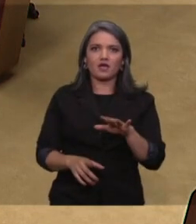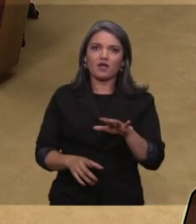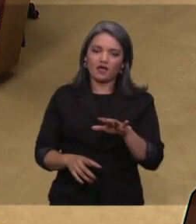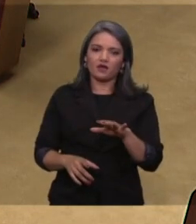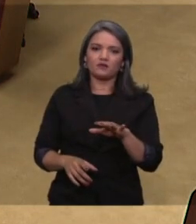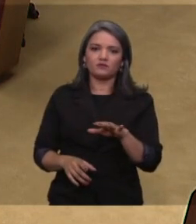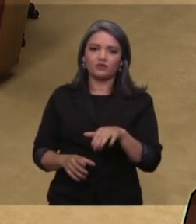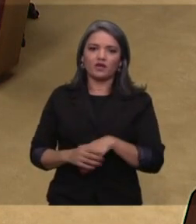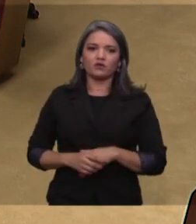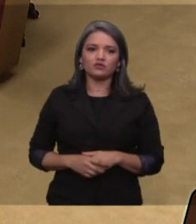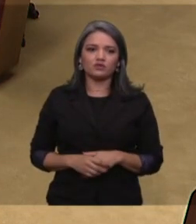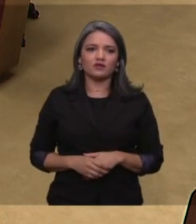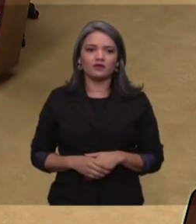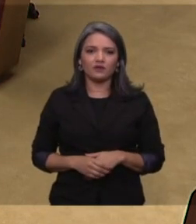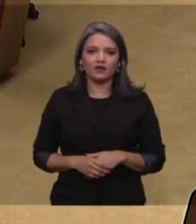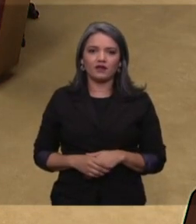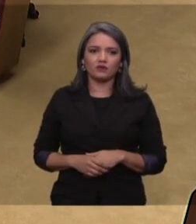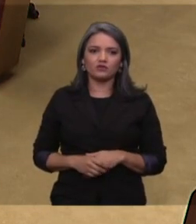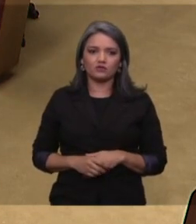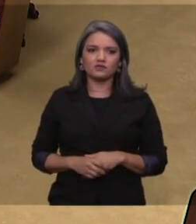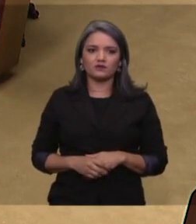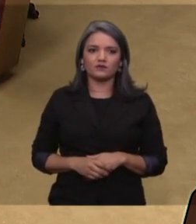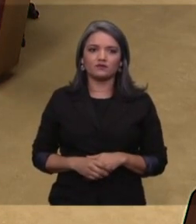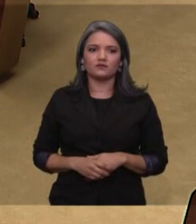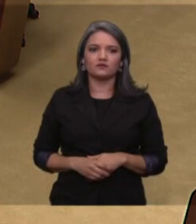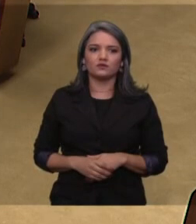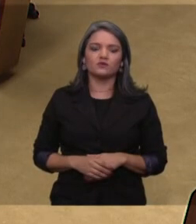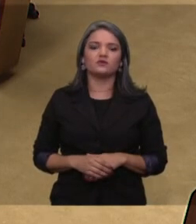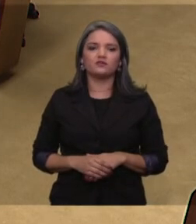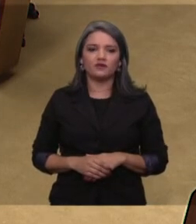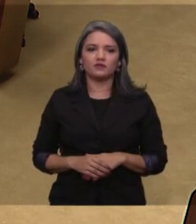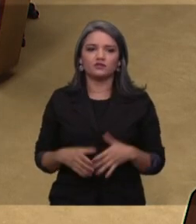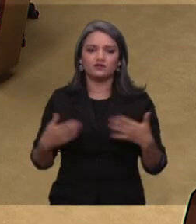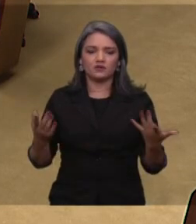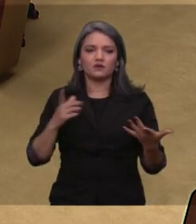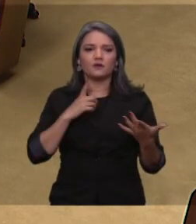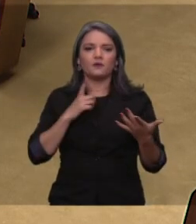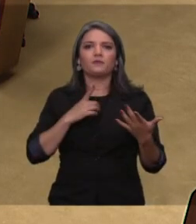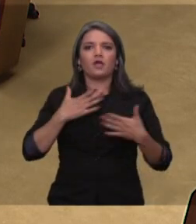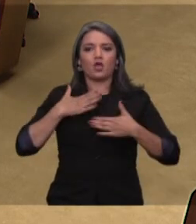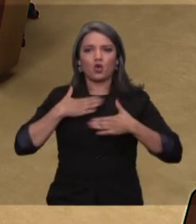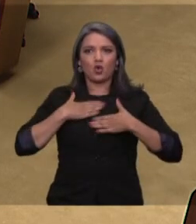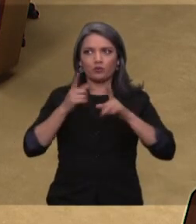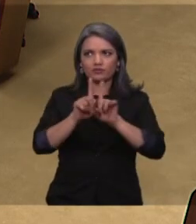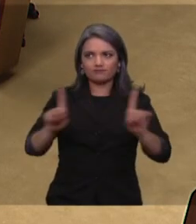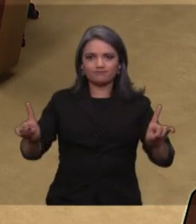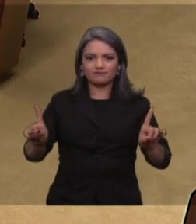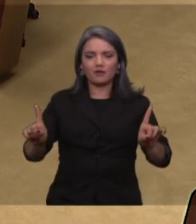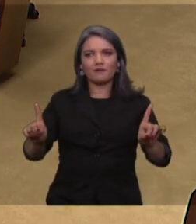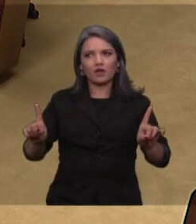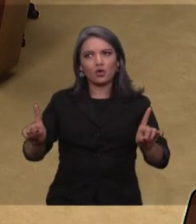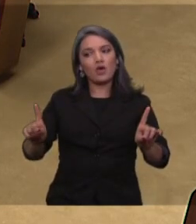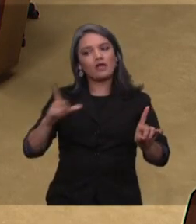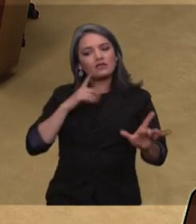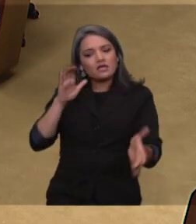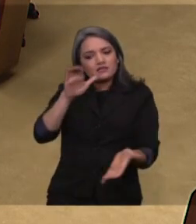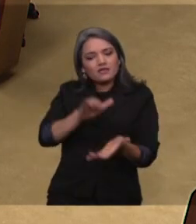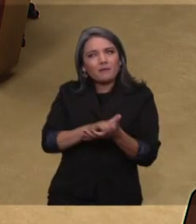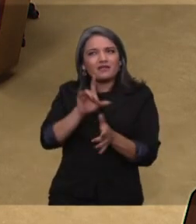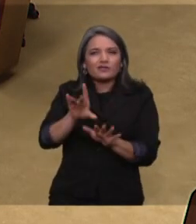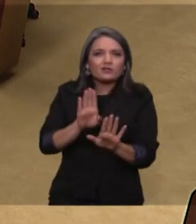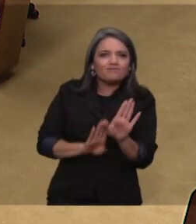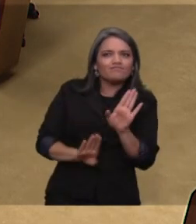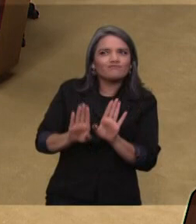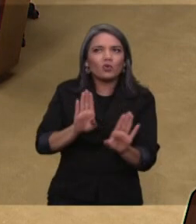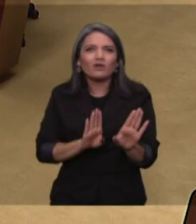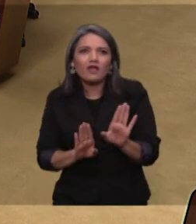inclusive. E de natureza patrimonial, tem efeitos patrimoniais que são plenamente compatíveis com o procedimento